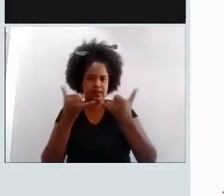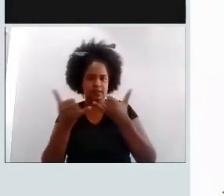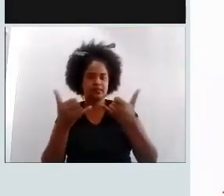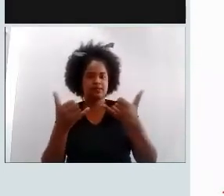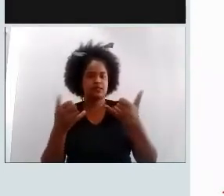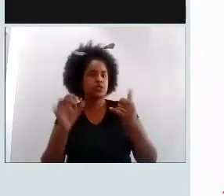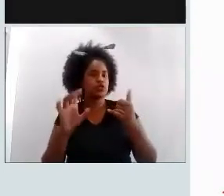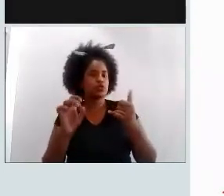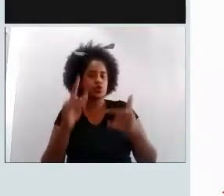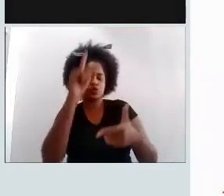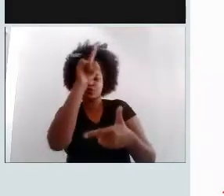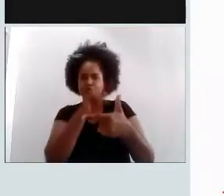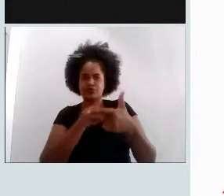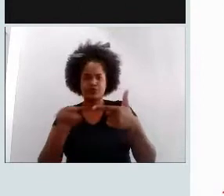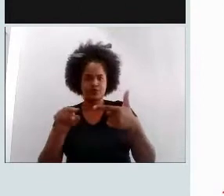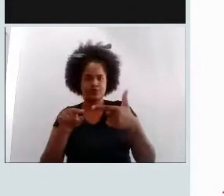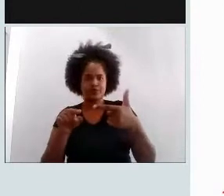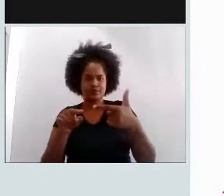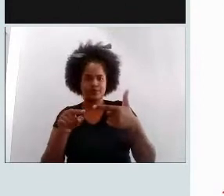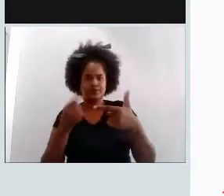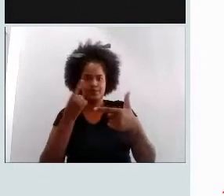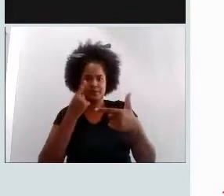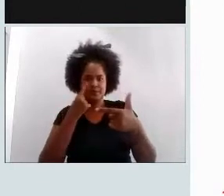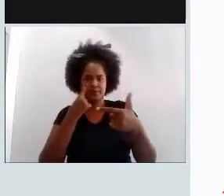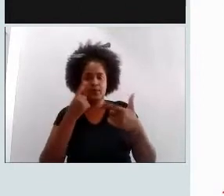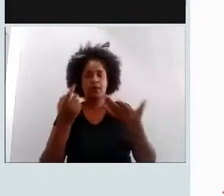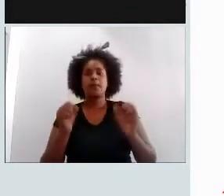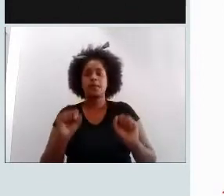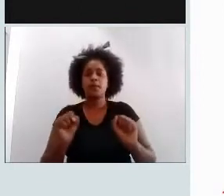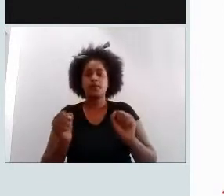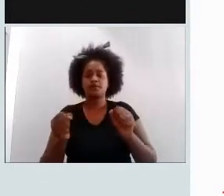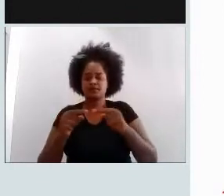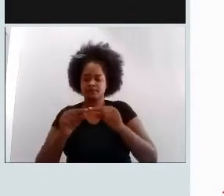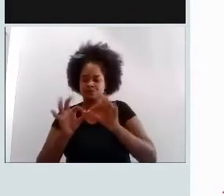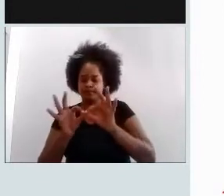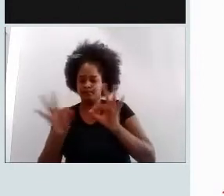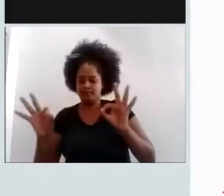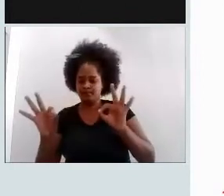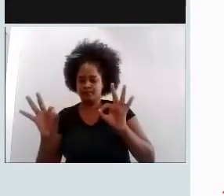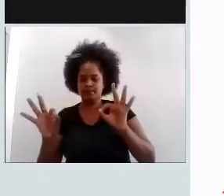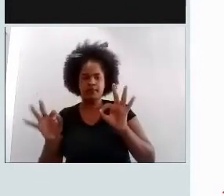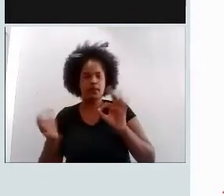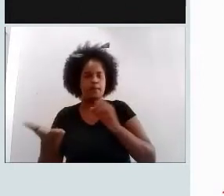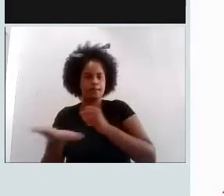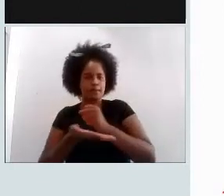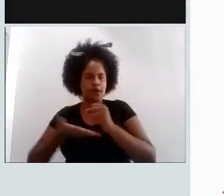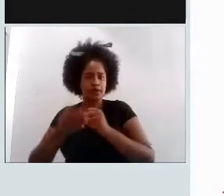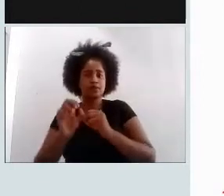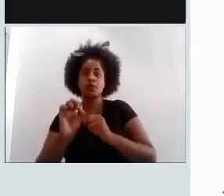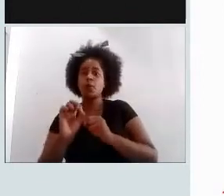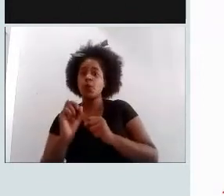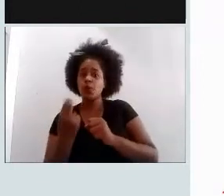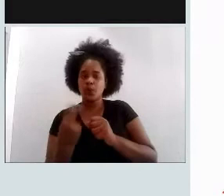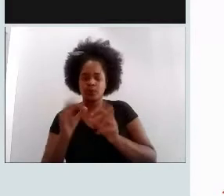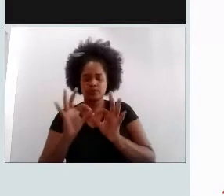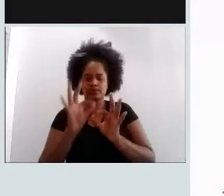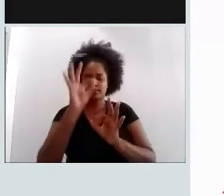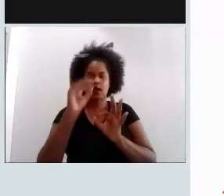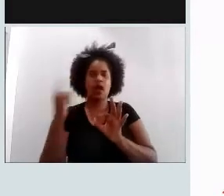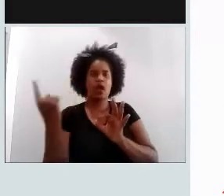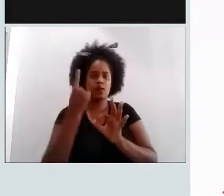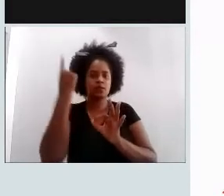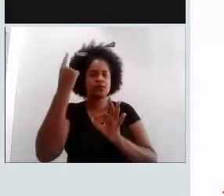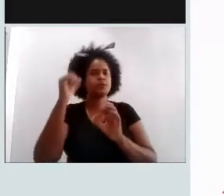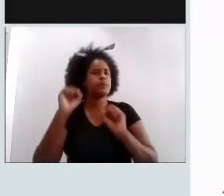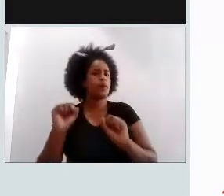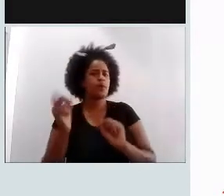isso, se nós pegarmos os lados, pode ser base com base ou altura com altura. Vocês vão ver que vai dar a mesma coisa. Então, a